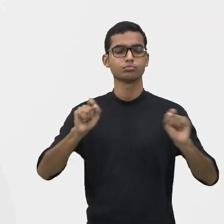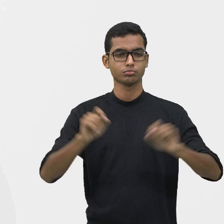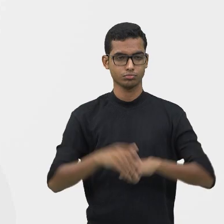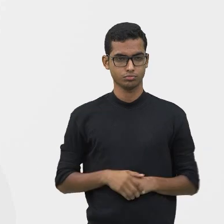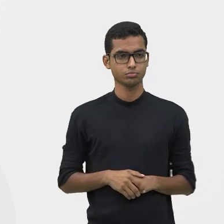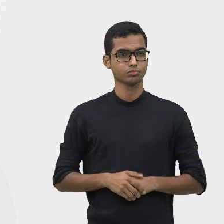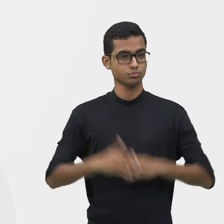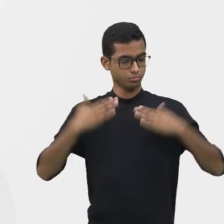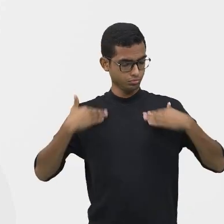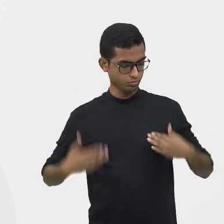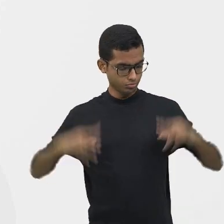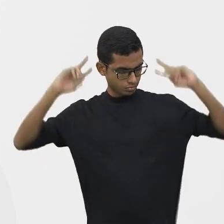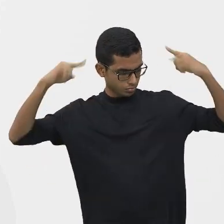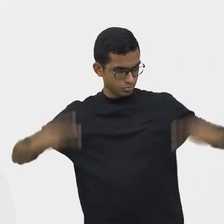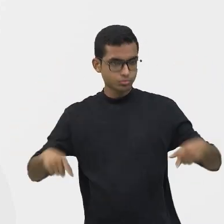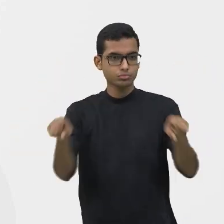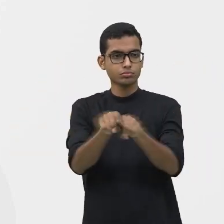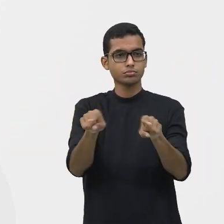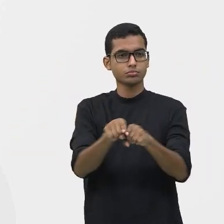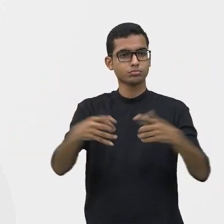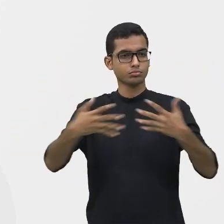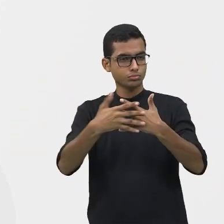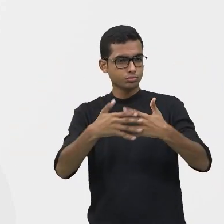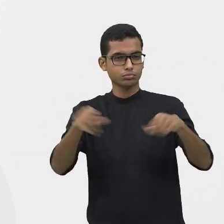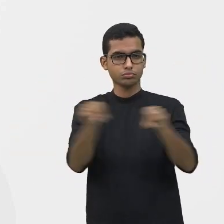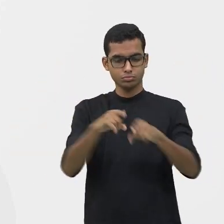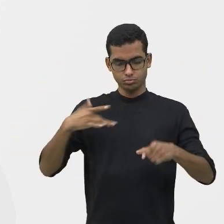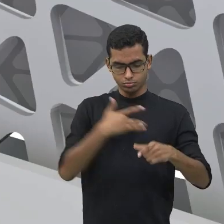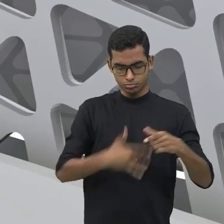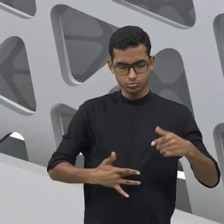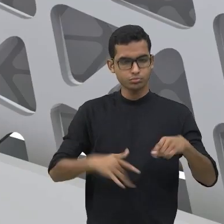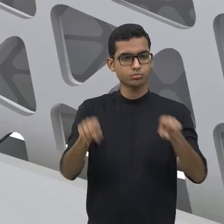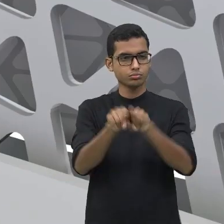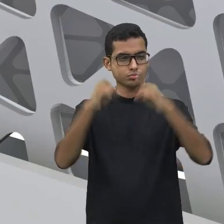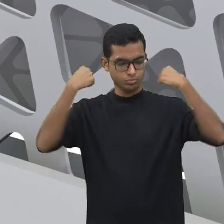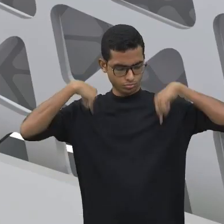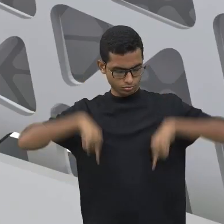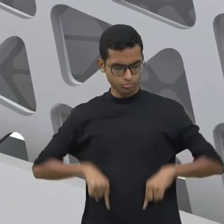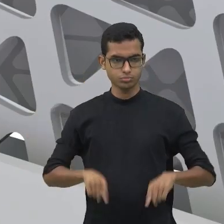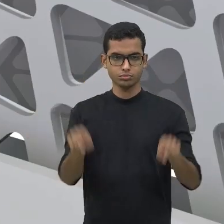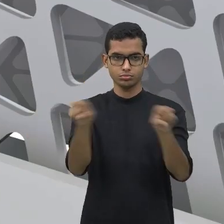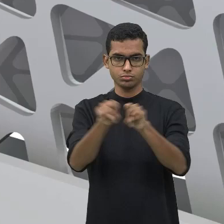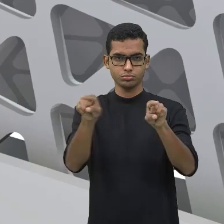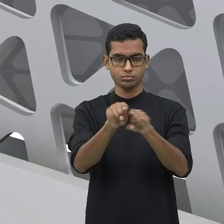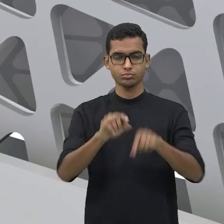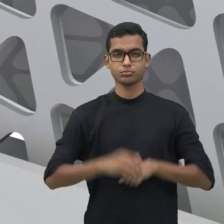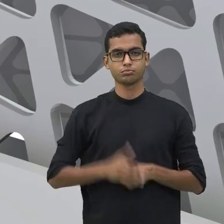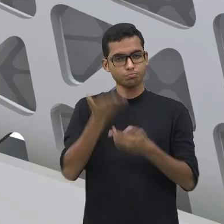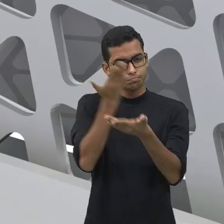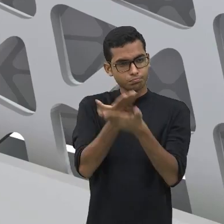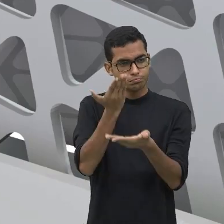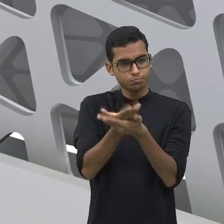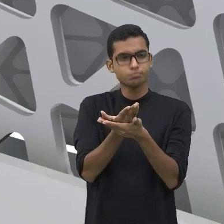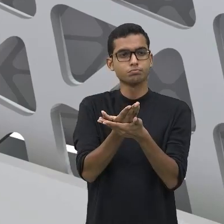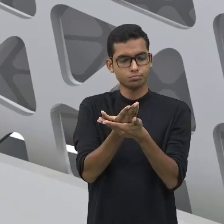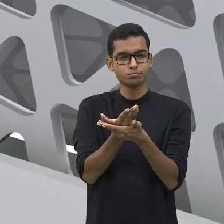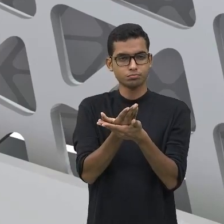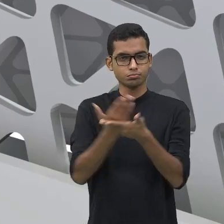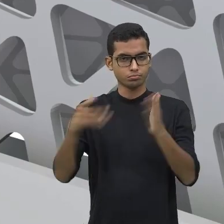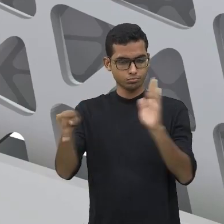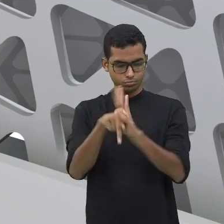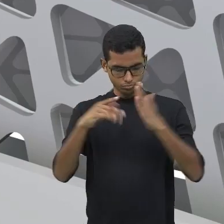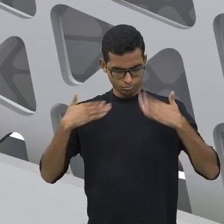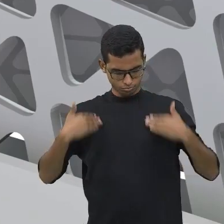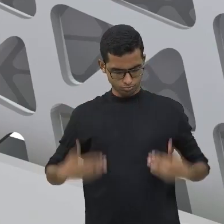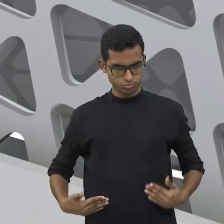corpo humano, tecidos, órgãos e sistemas. Então, a gente vai estudar mais um sistema aí do corpo humano,